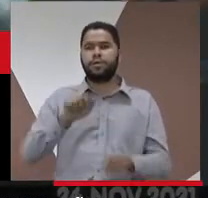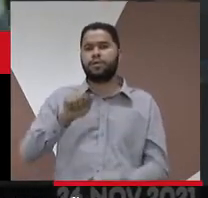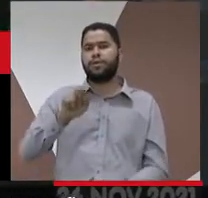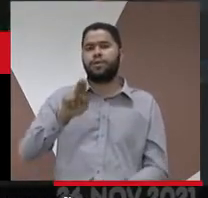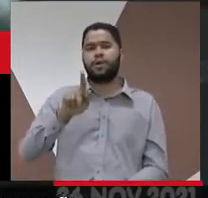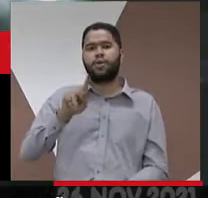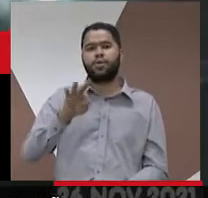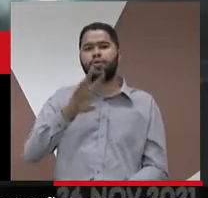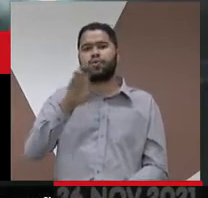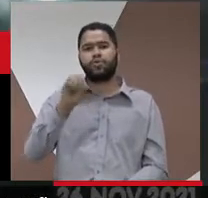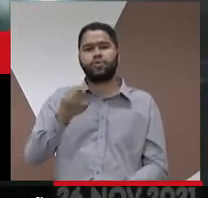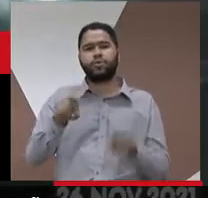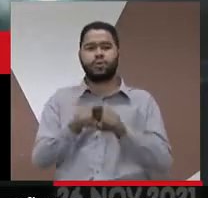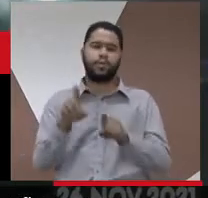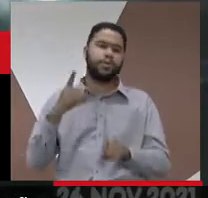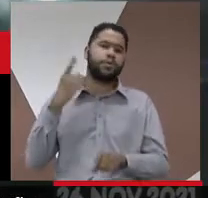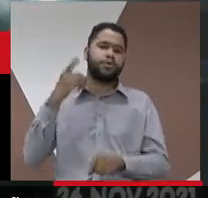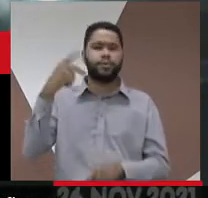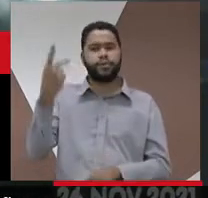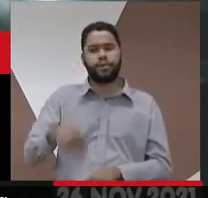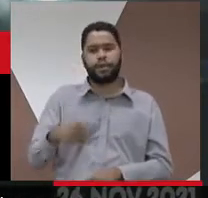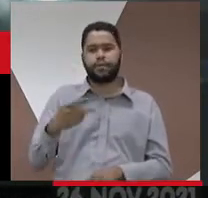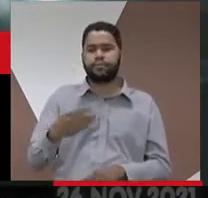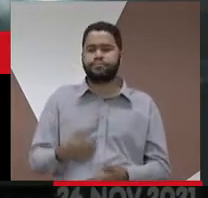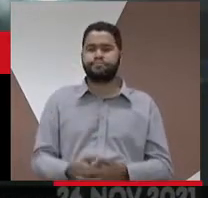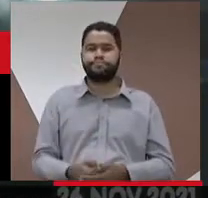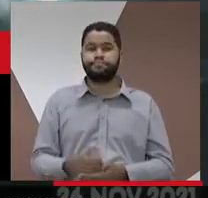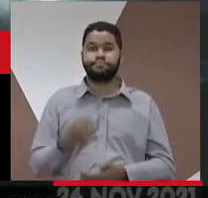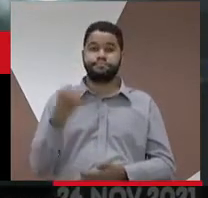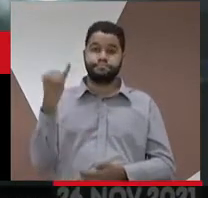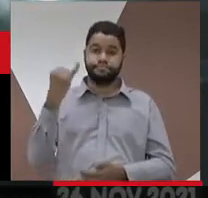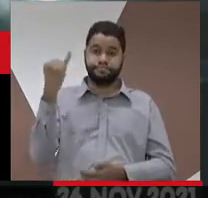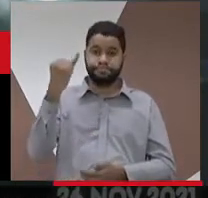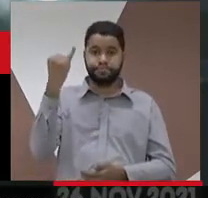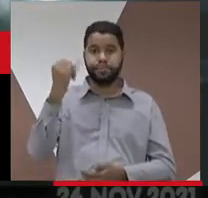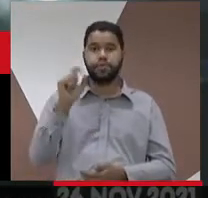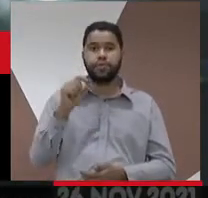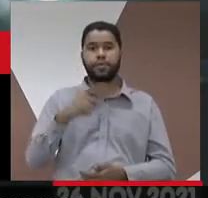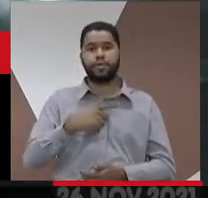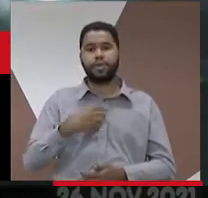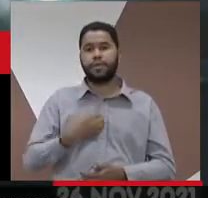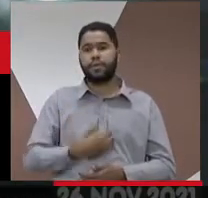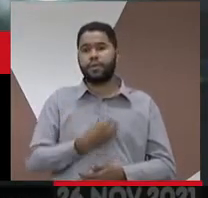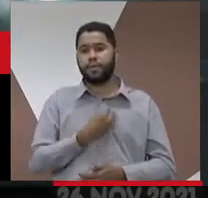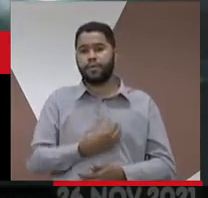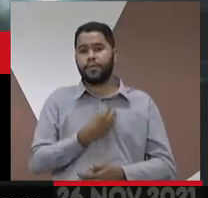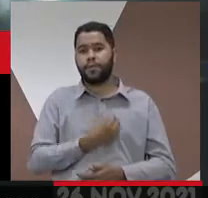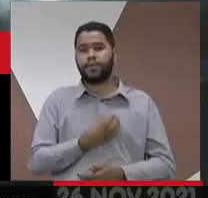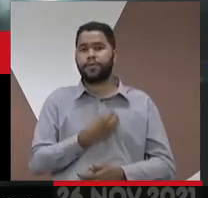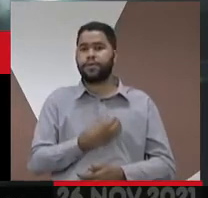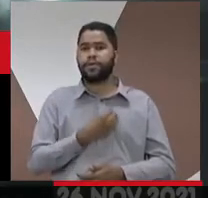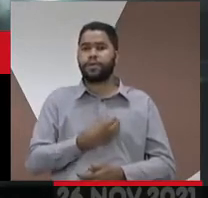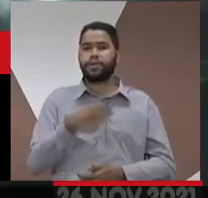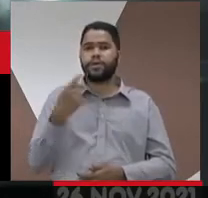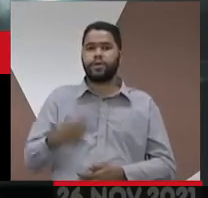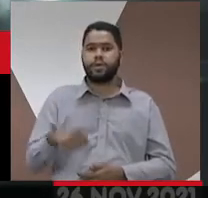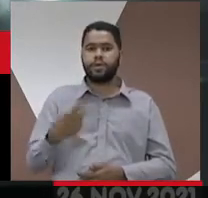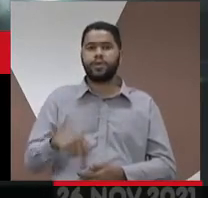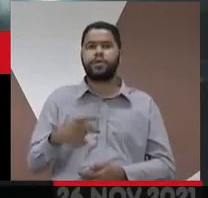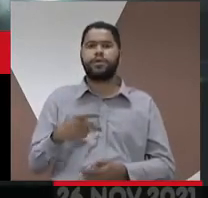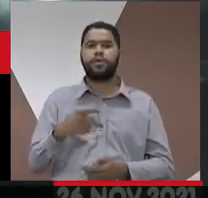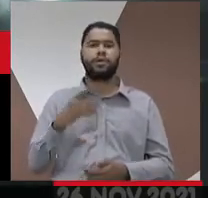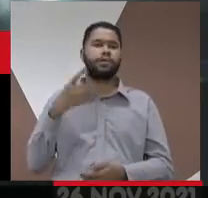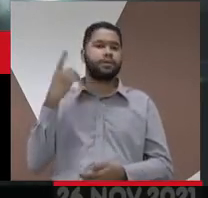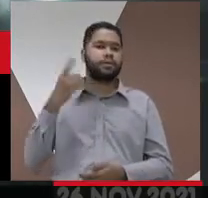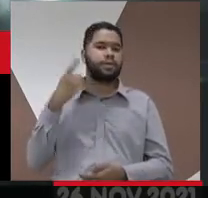cumprimento a todos os deputados presentes aqui também. Muito importante ter uma presença tão grande de deputados aqui